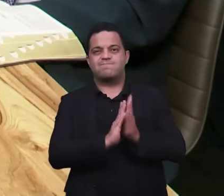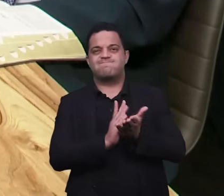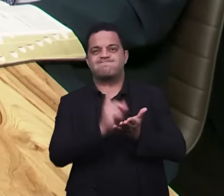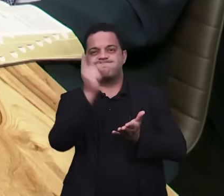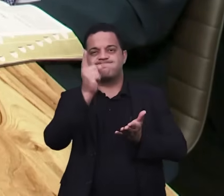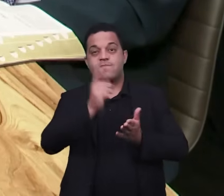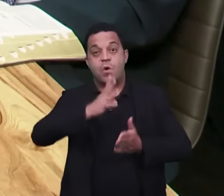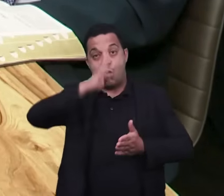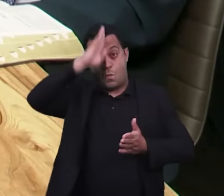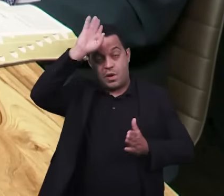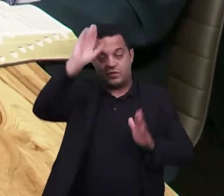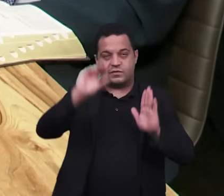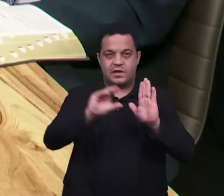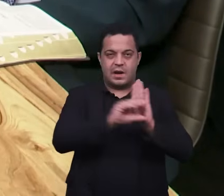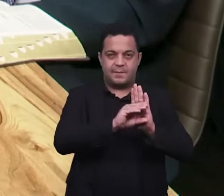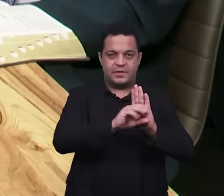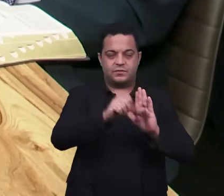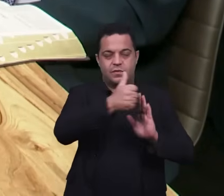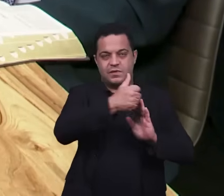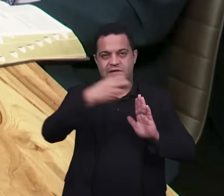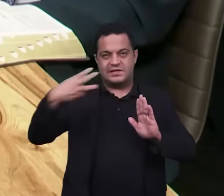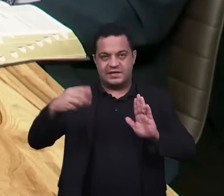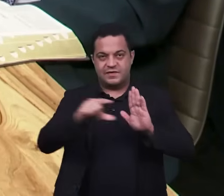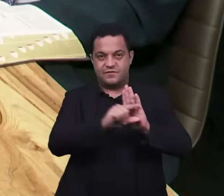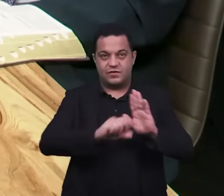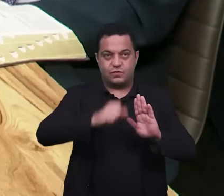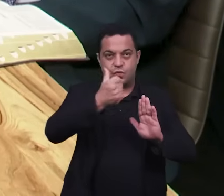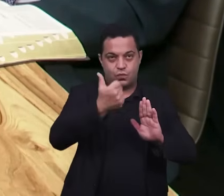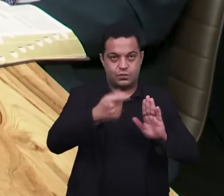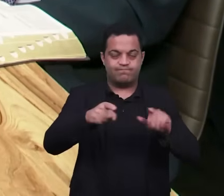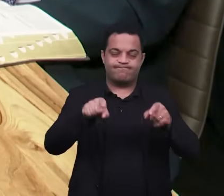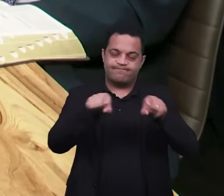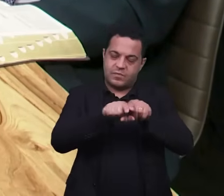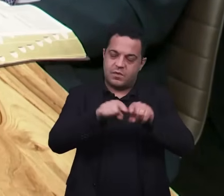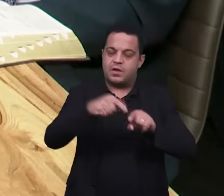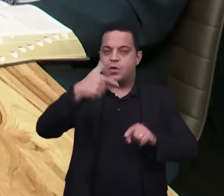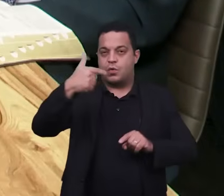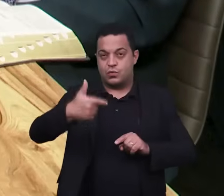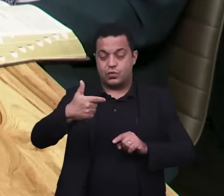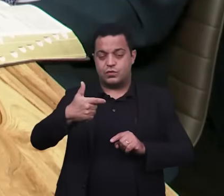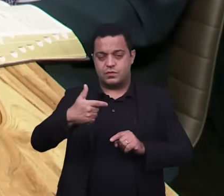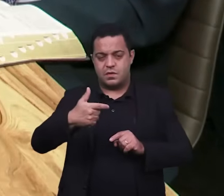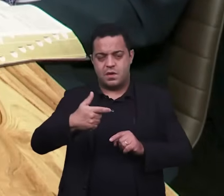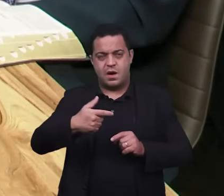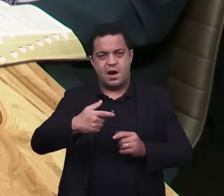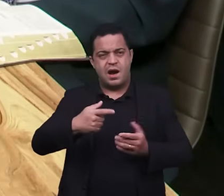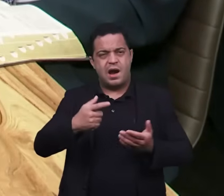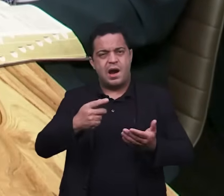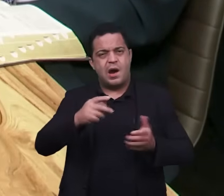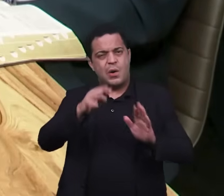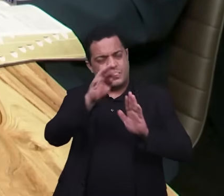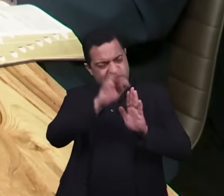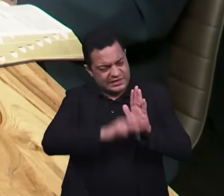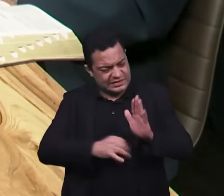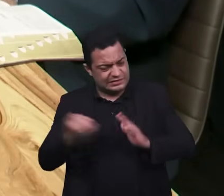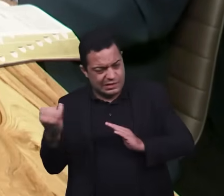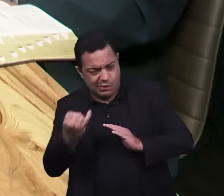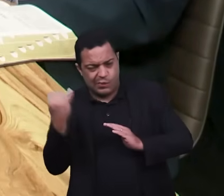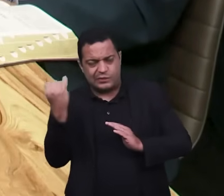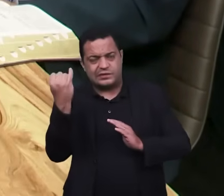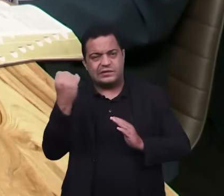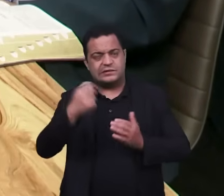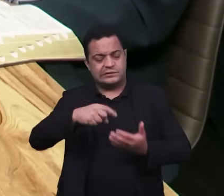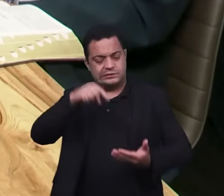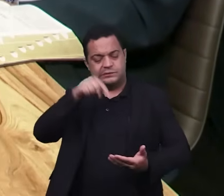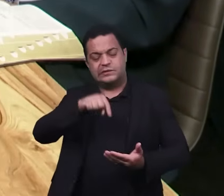13, verso 1 e 2, que fala uma palavra muito interessante e muito importante.